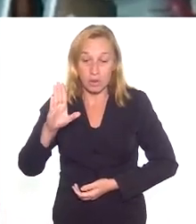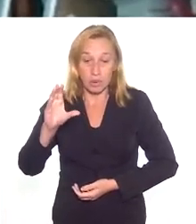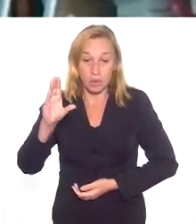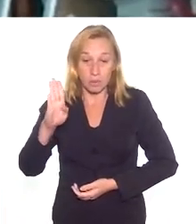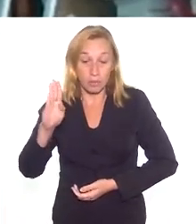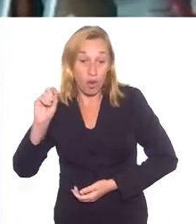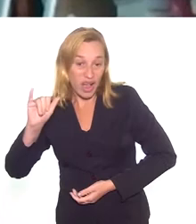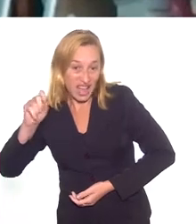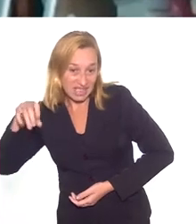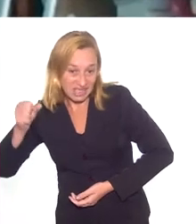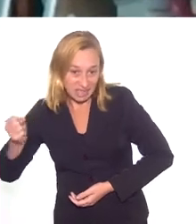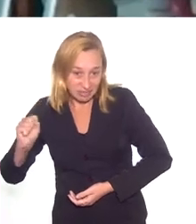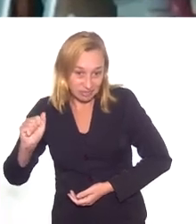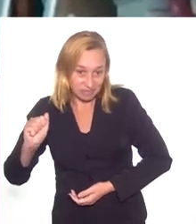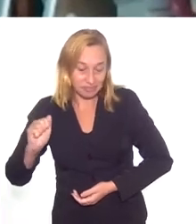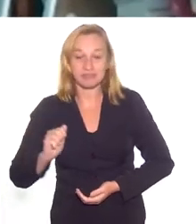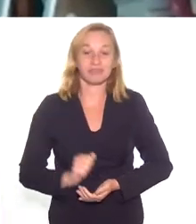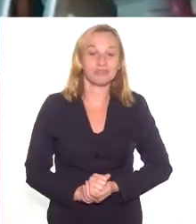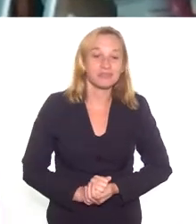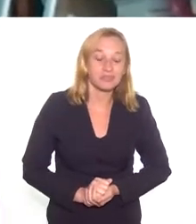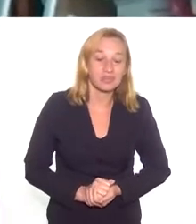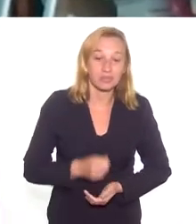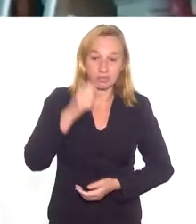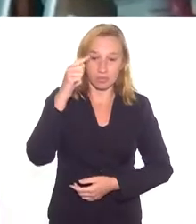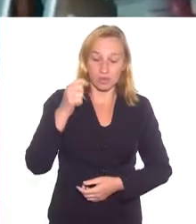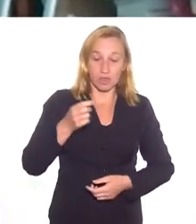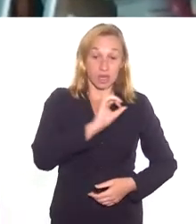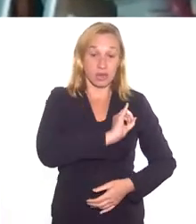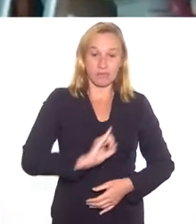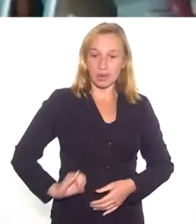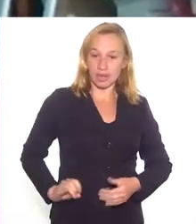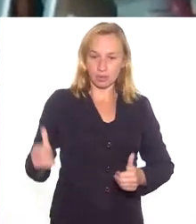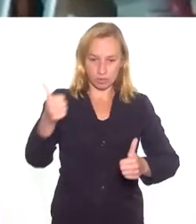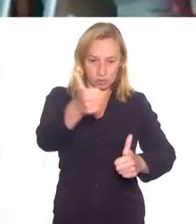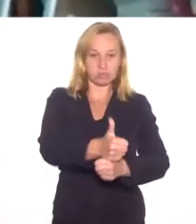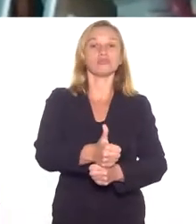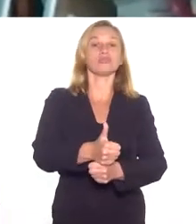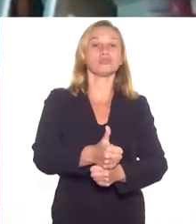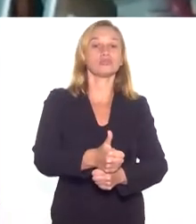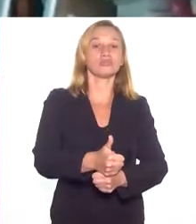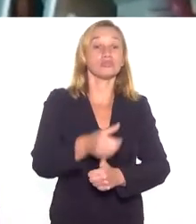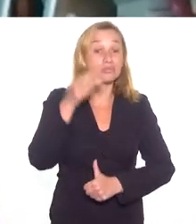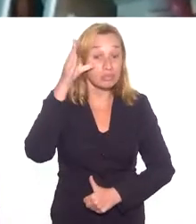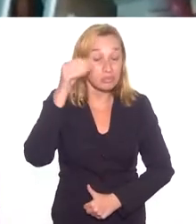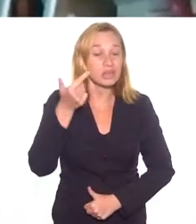Bokassa se autodenominou imperador. Então foi